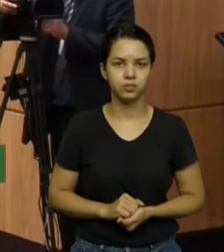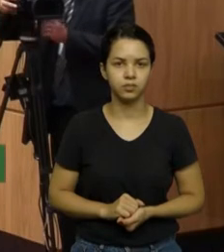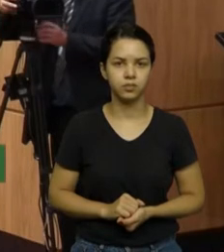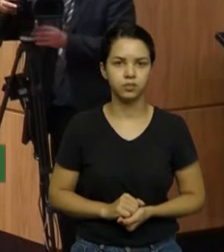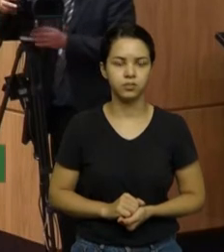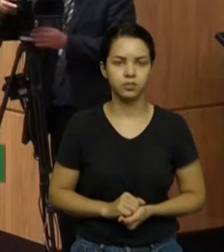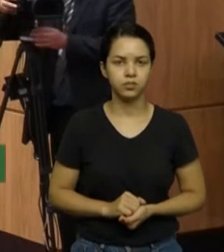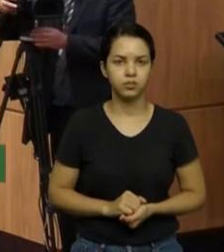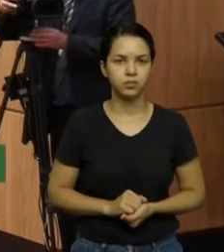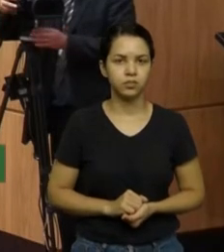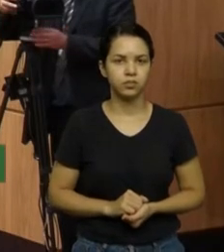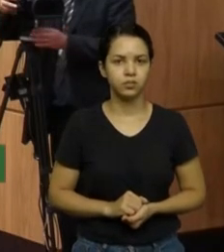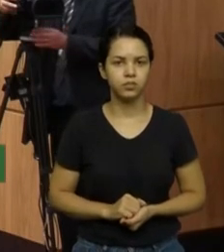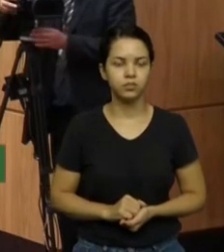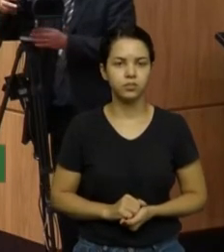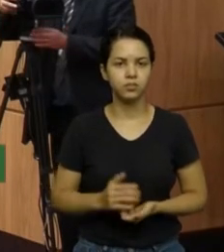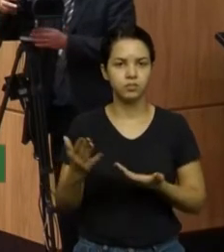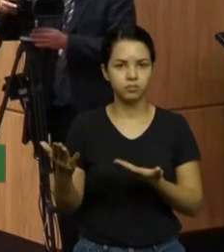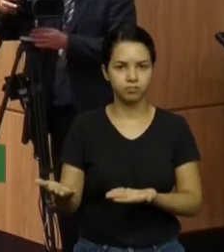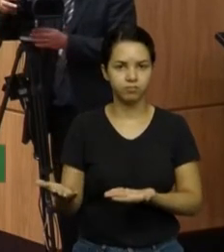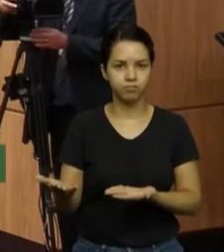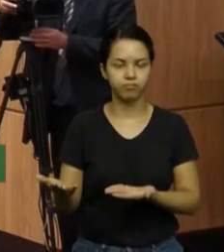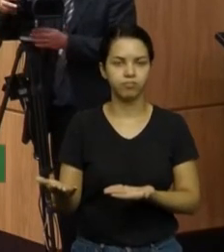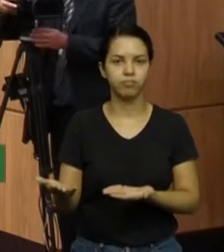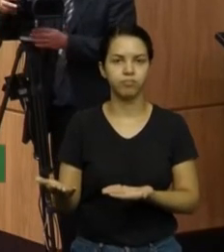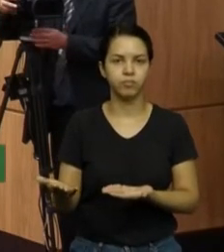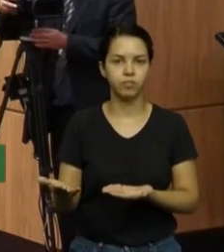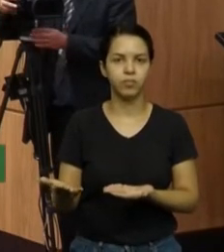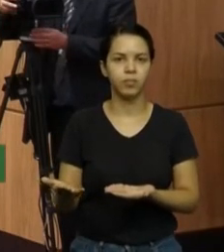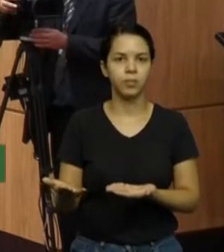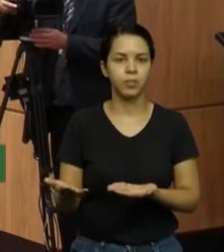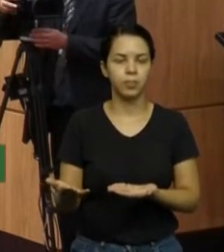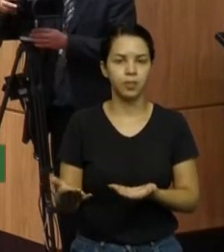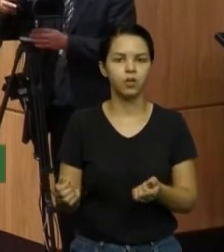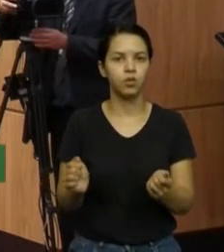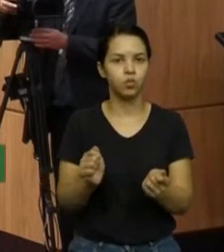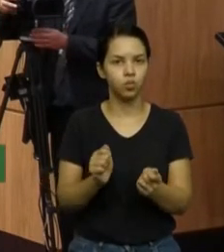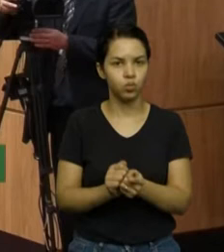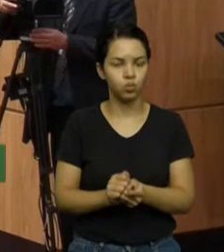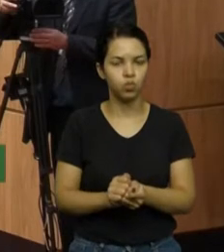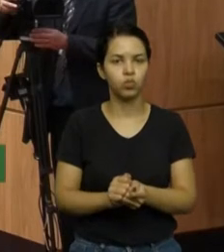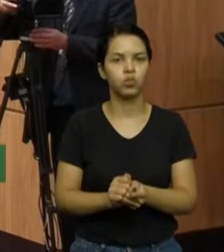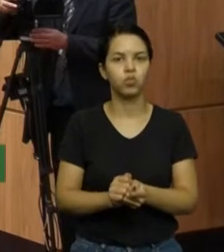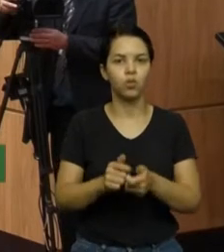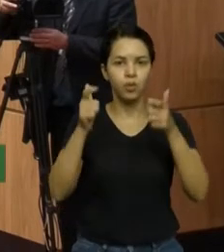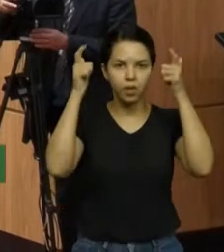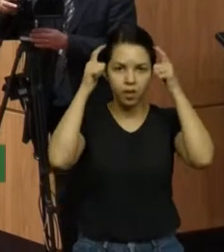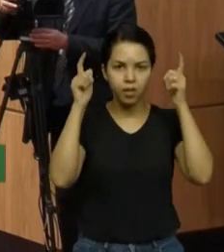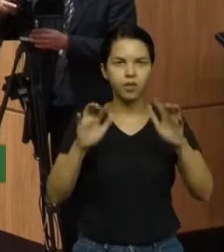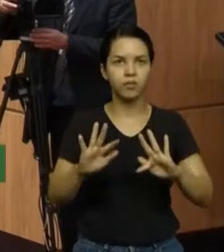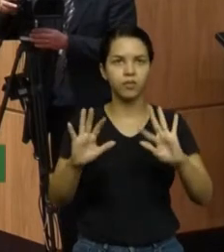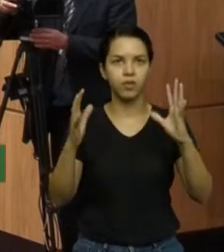Com a palavra, Vossa Excelência, e as realezas da festa.